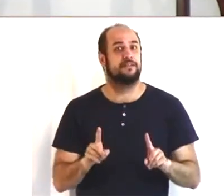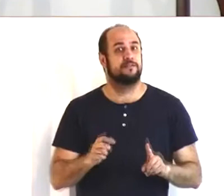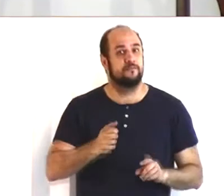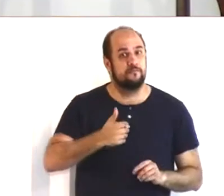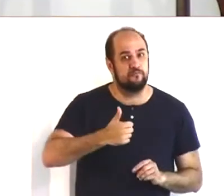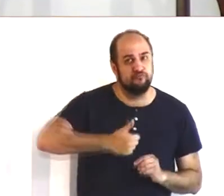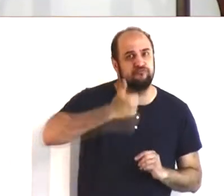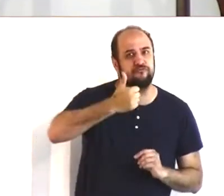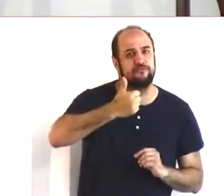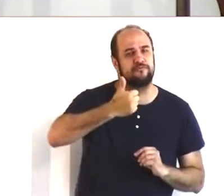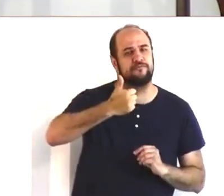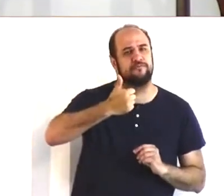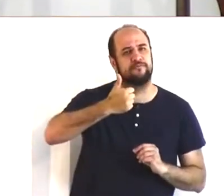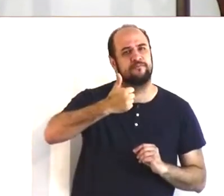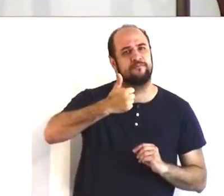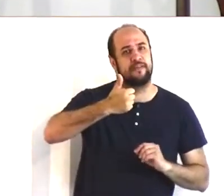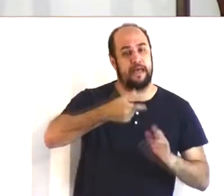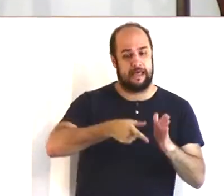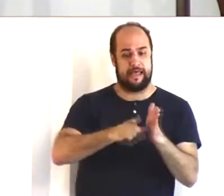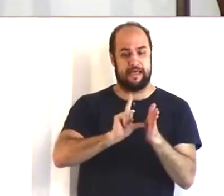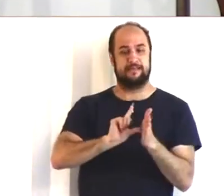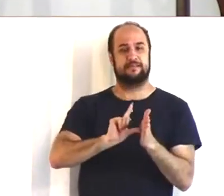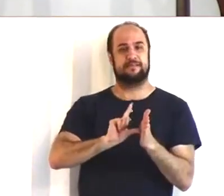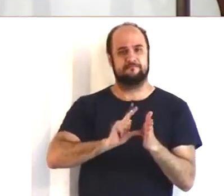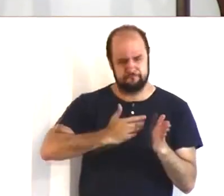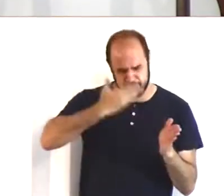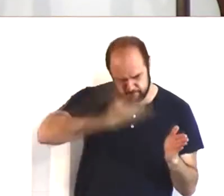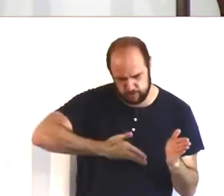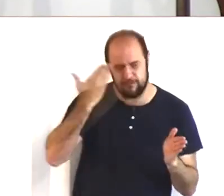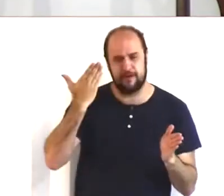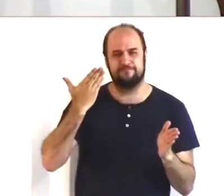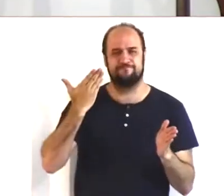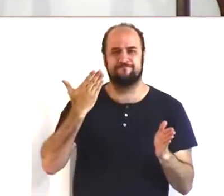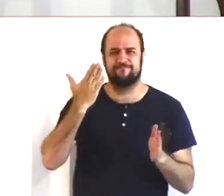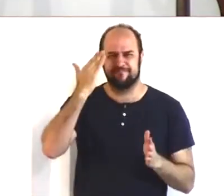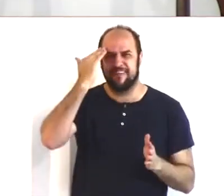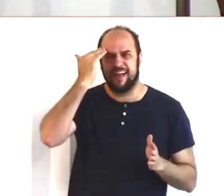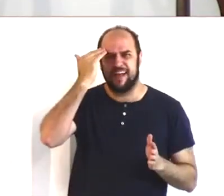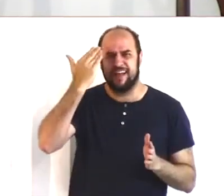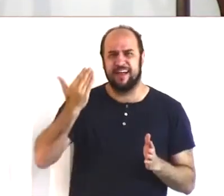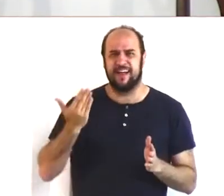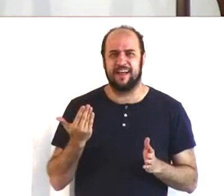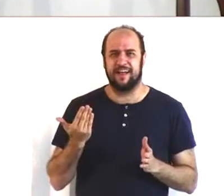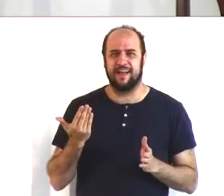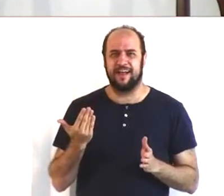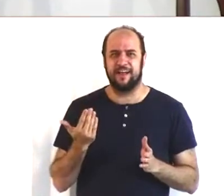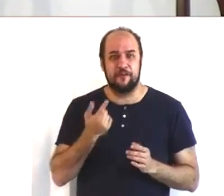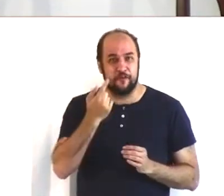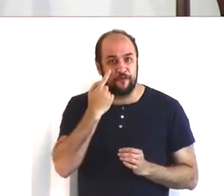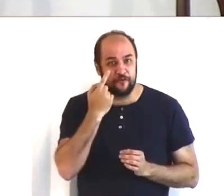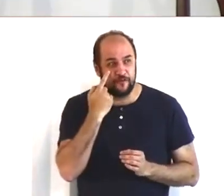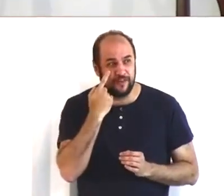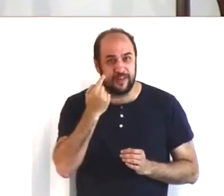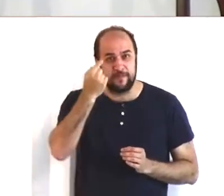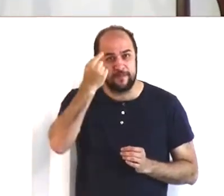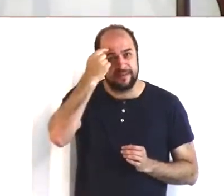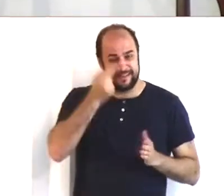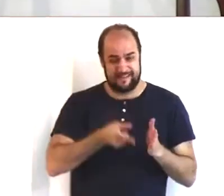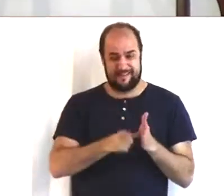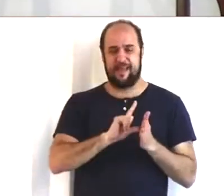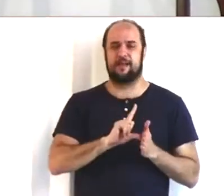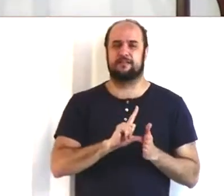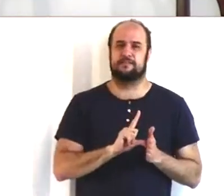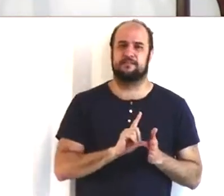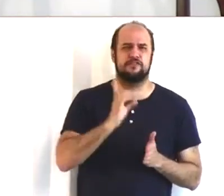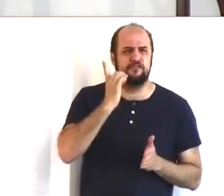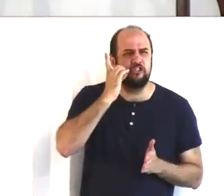aprovação, se faz necessário prova. É isso que Tiago estava trazendo. Veja como o cristianismo pensa antes, num